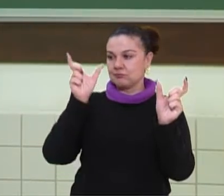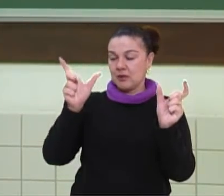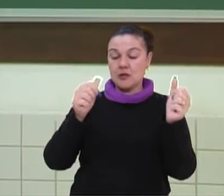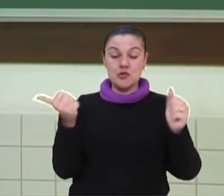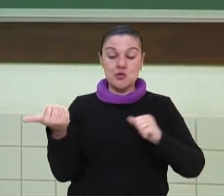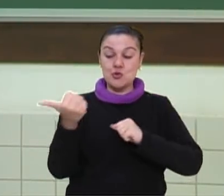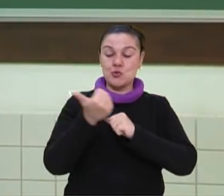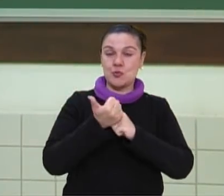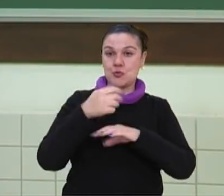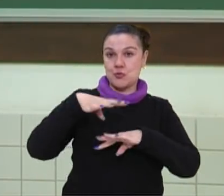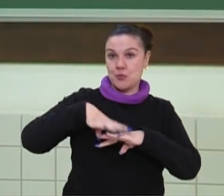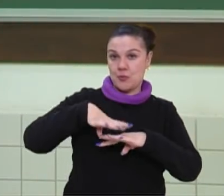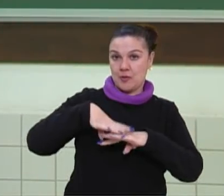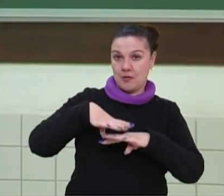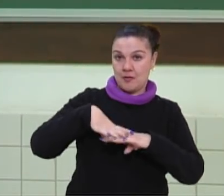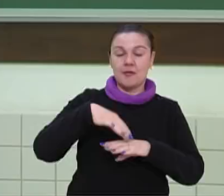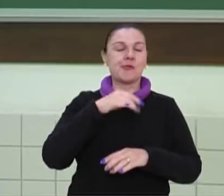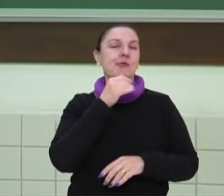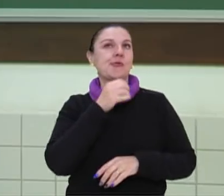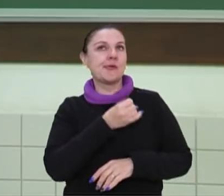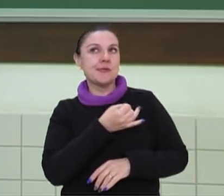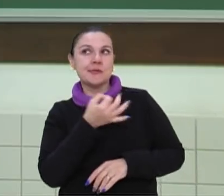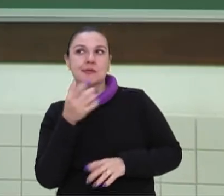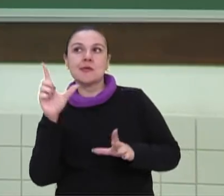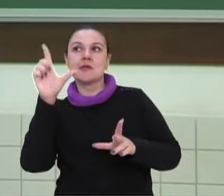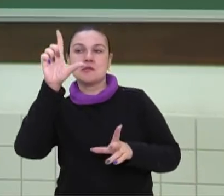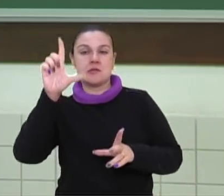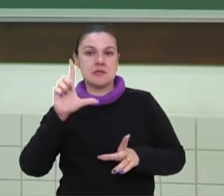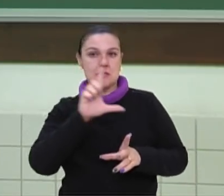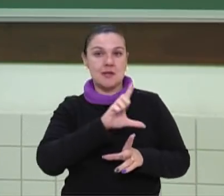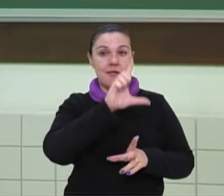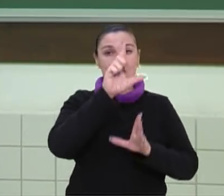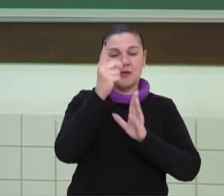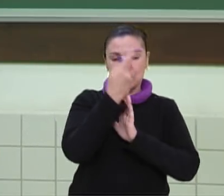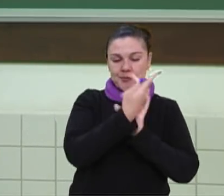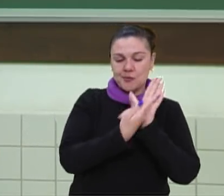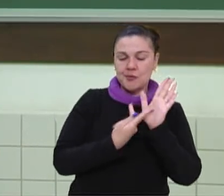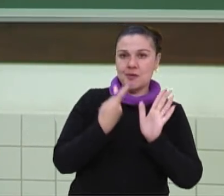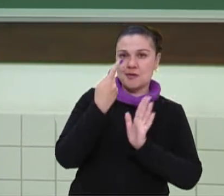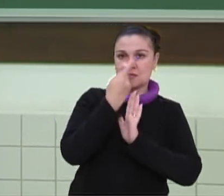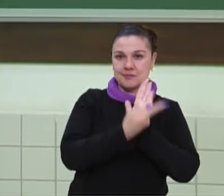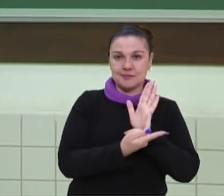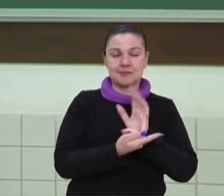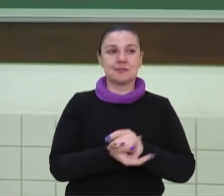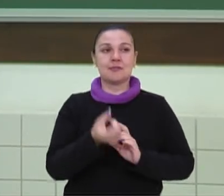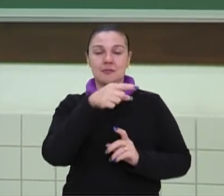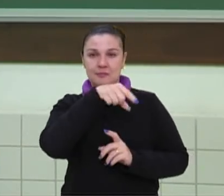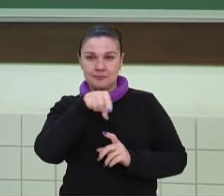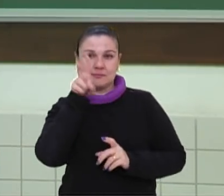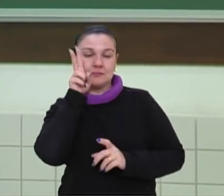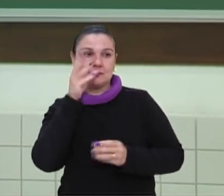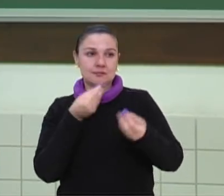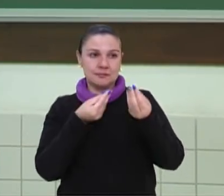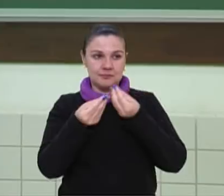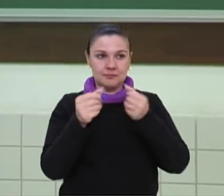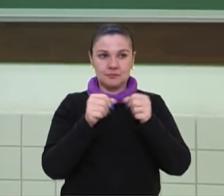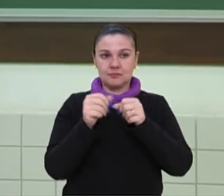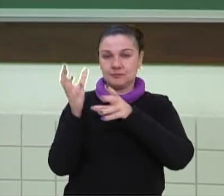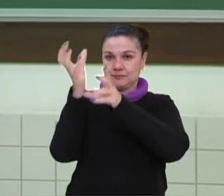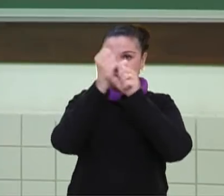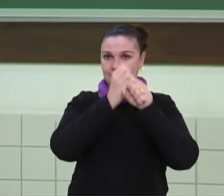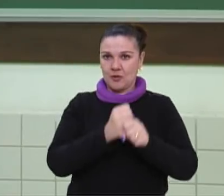linguagem matemática, que é a quantidade de lados, lá no Dzinho. Lembram? E vocês lembram como é que